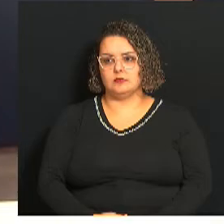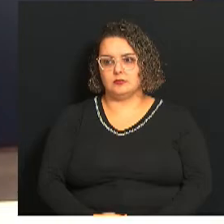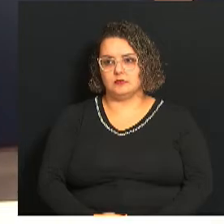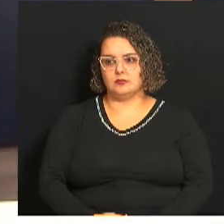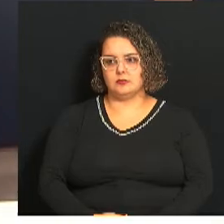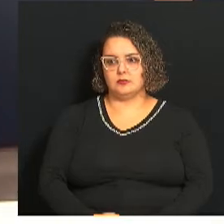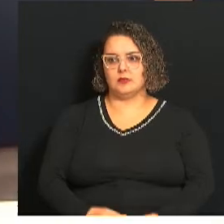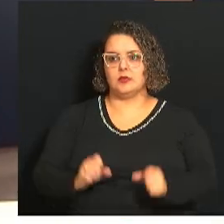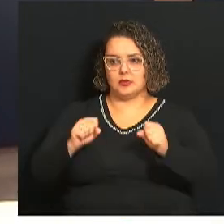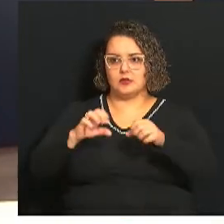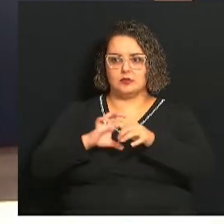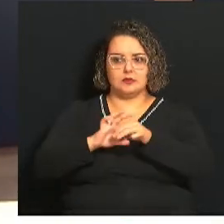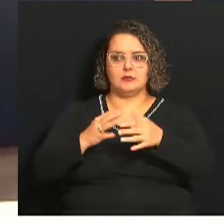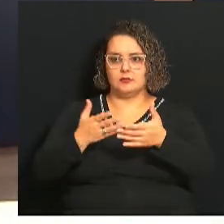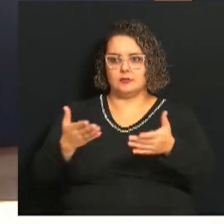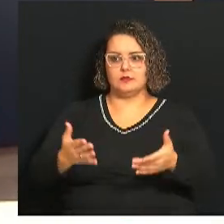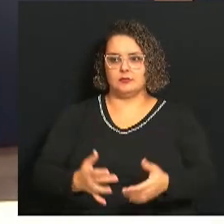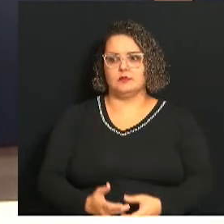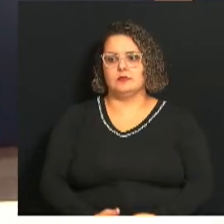Sim, à vontade, secretário.